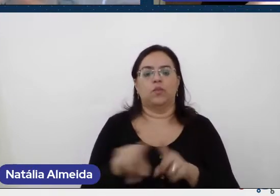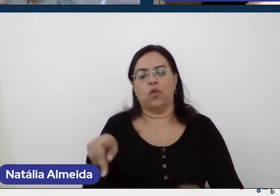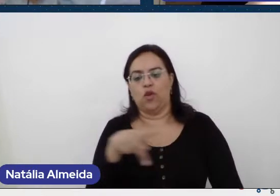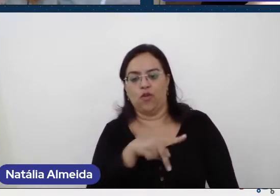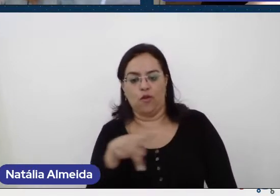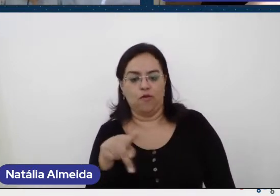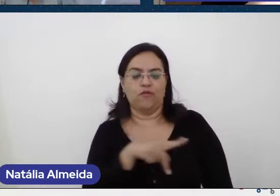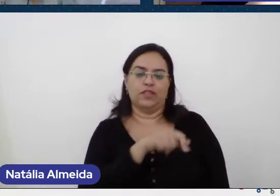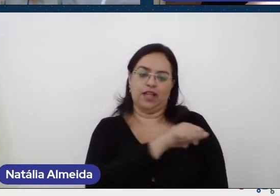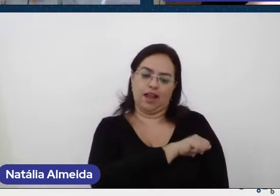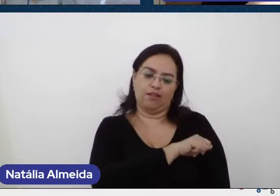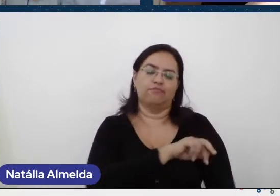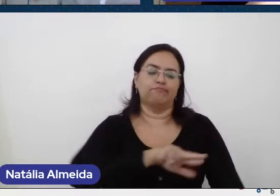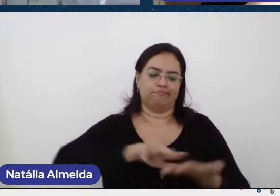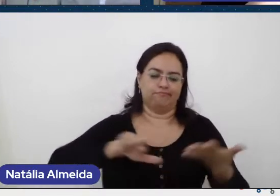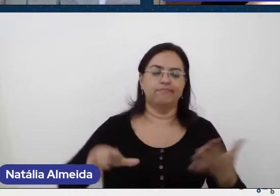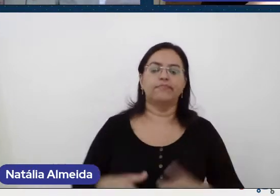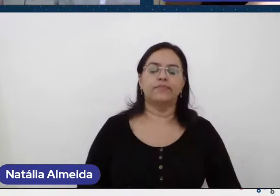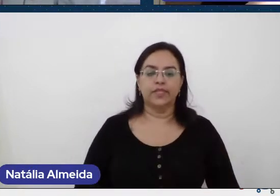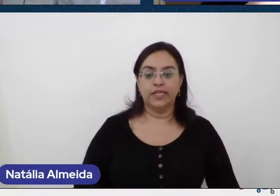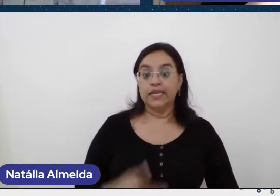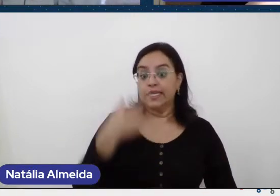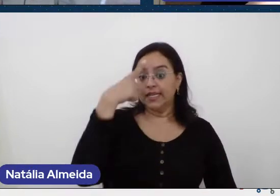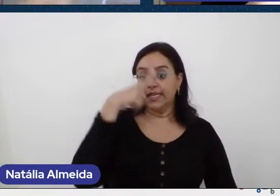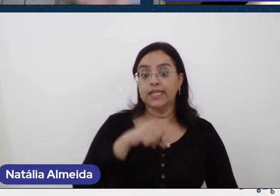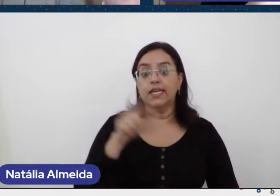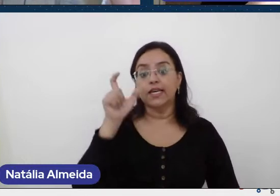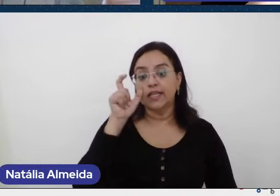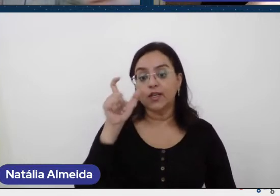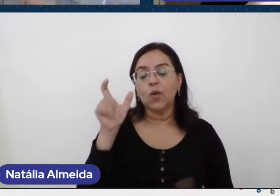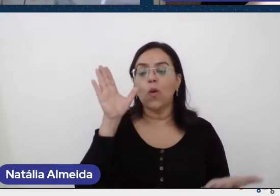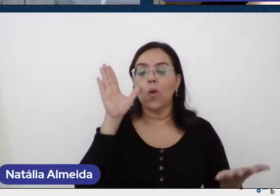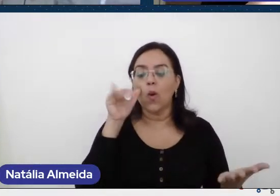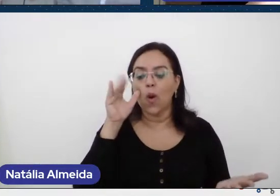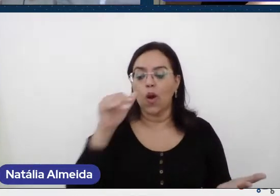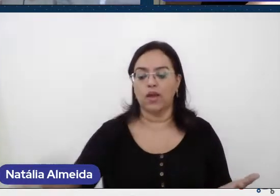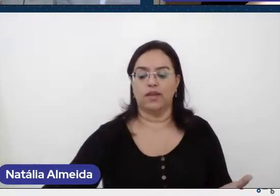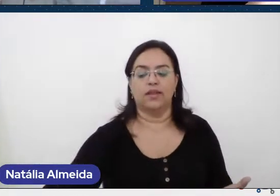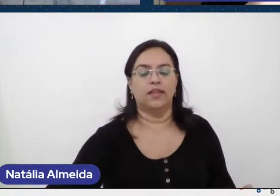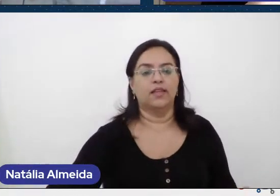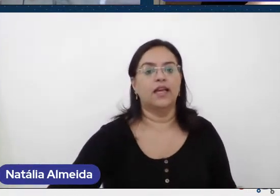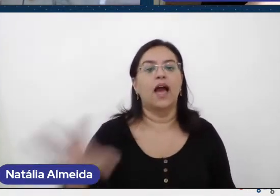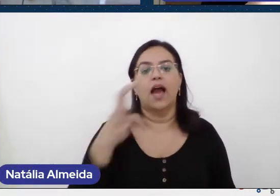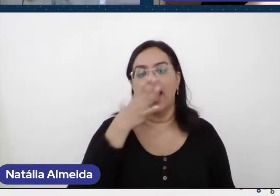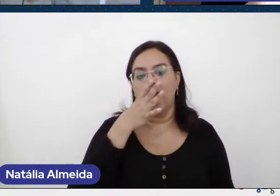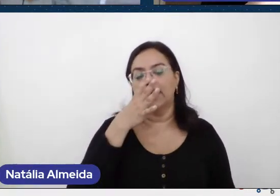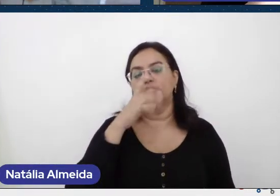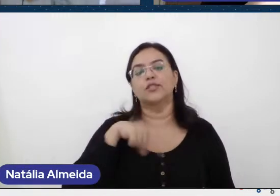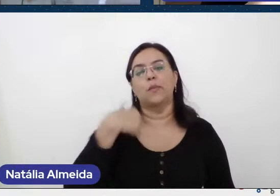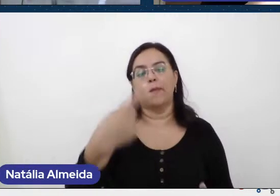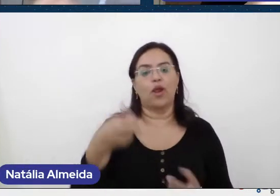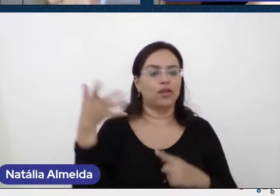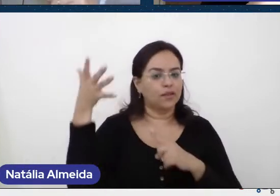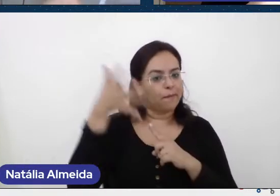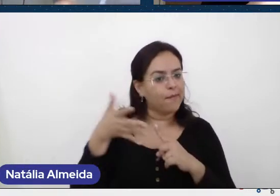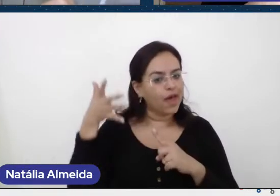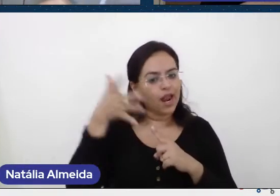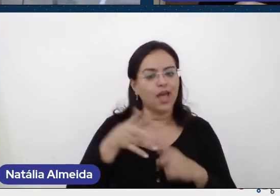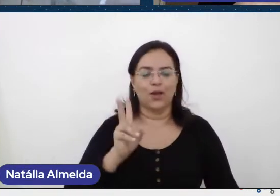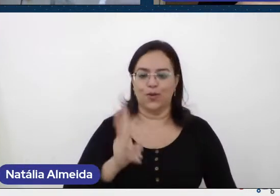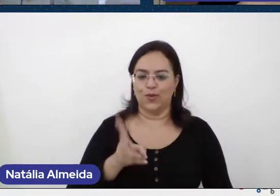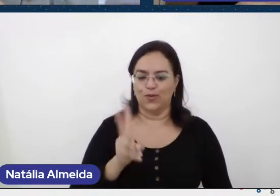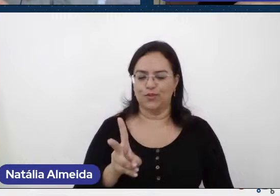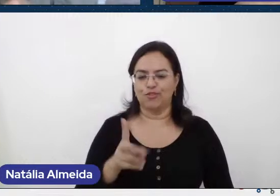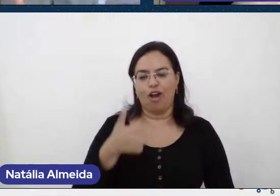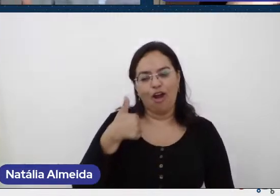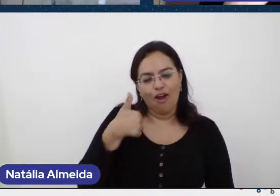todos os pesquisadores. Então, assim, quem tiver aí a curiosidade, assiste aí a nossa próxima palestra, continue conosco, deixe seu